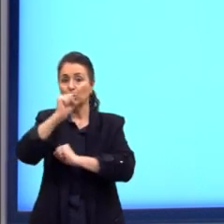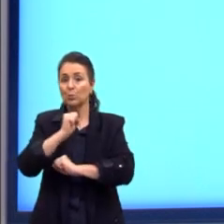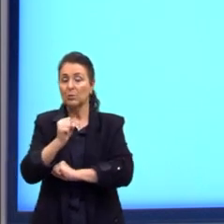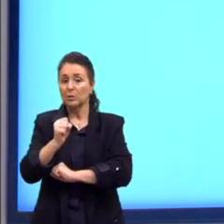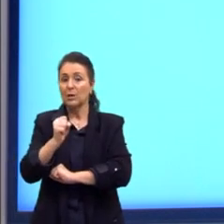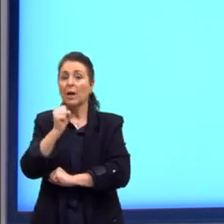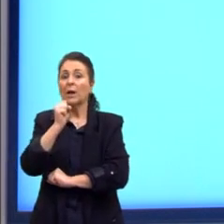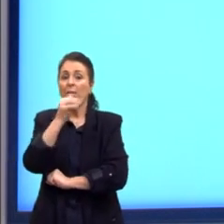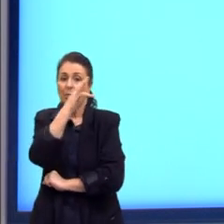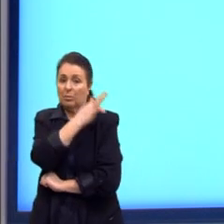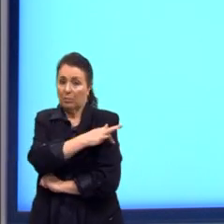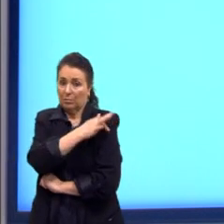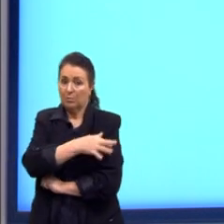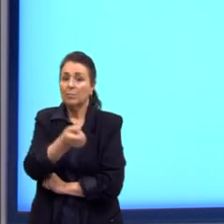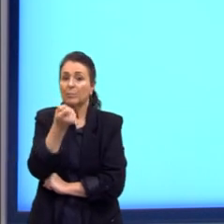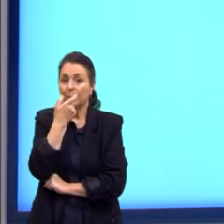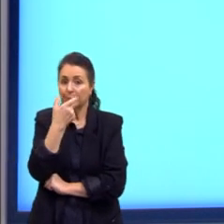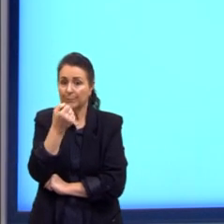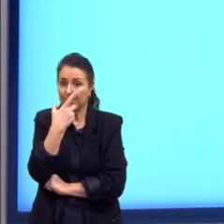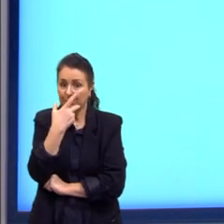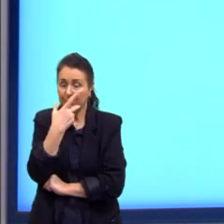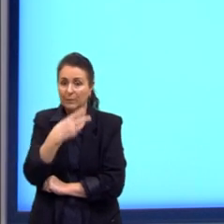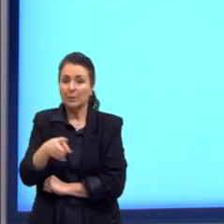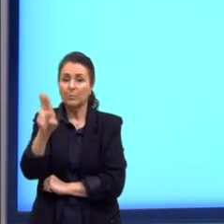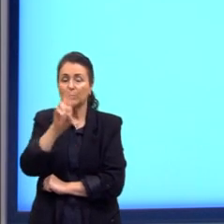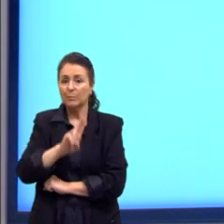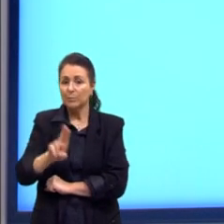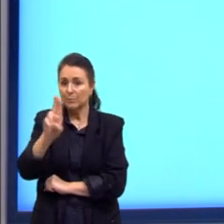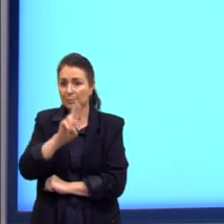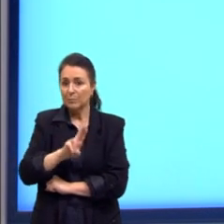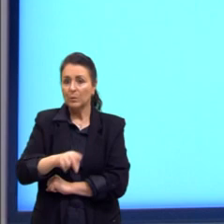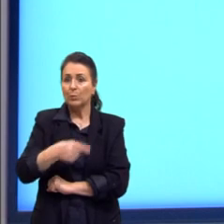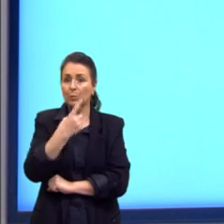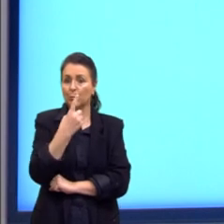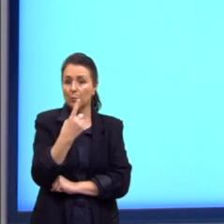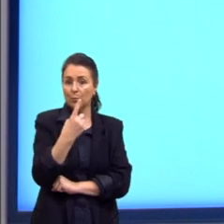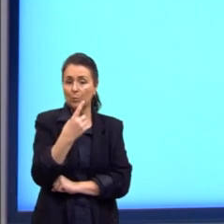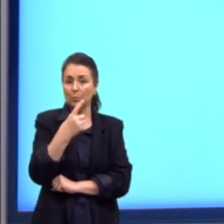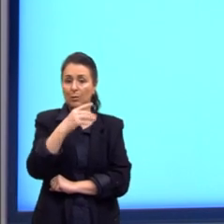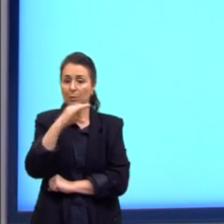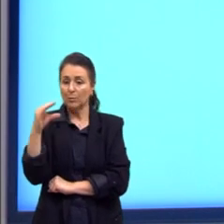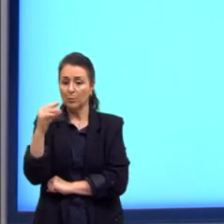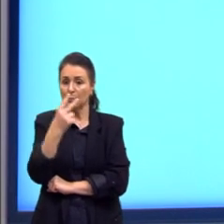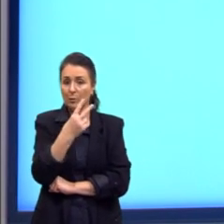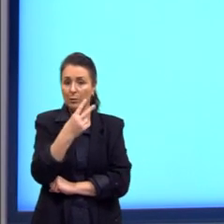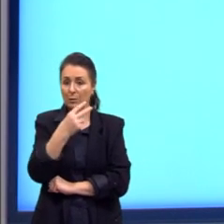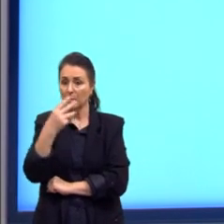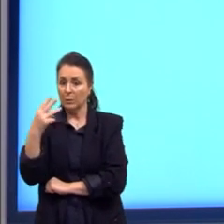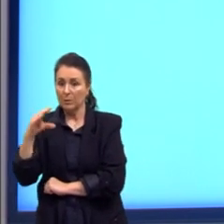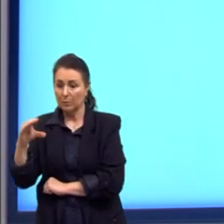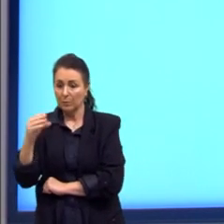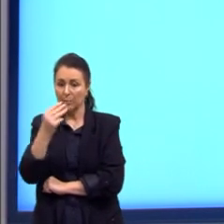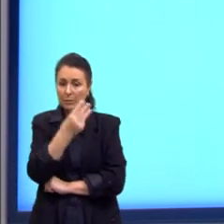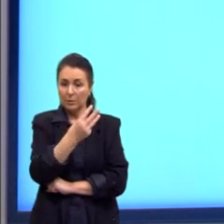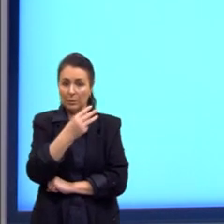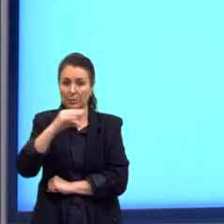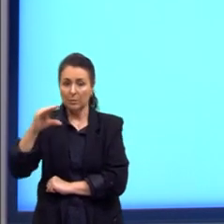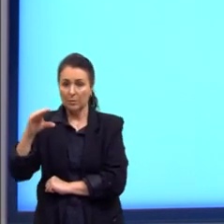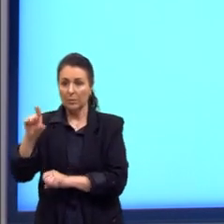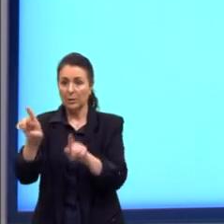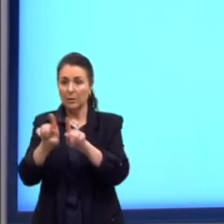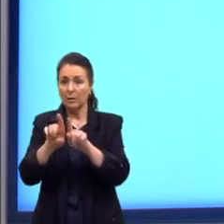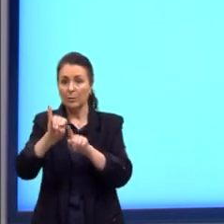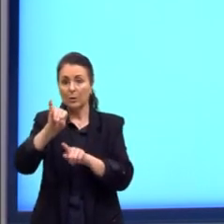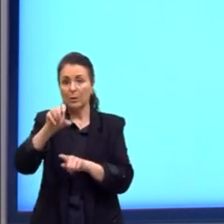olhar é o seguir a tabela de nomenclatura ó um carbono dois carbonos três carbonos E aí o